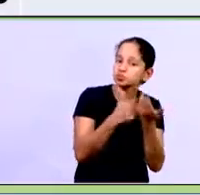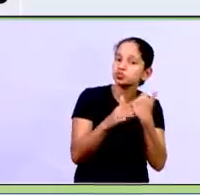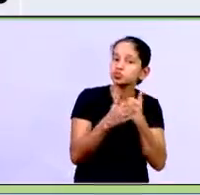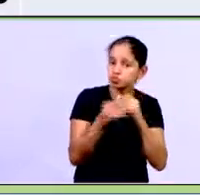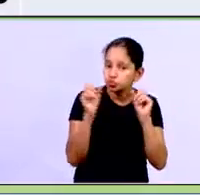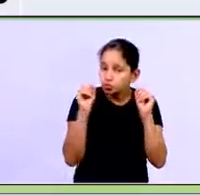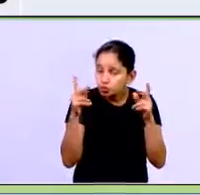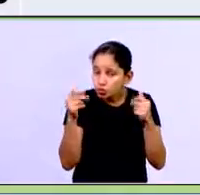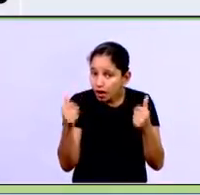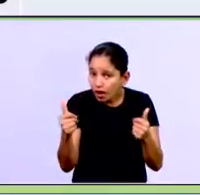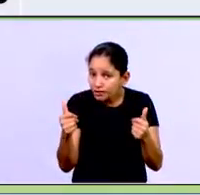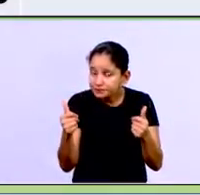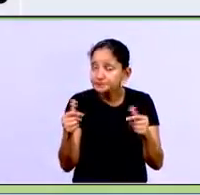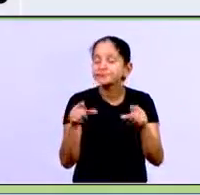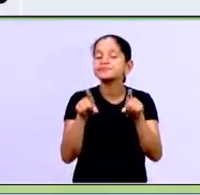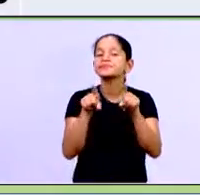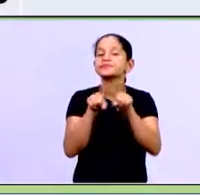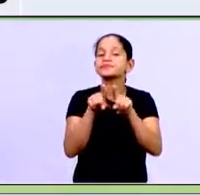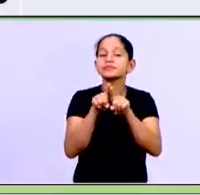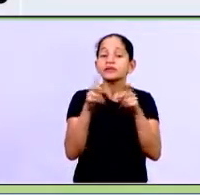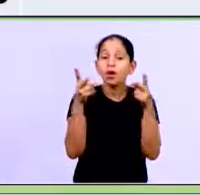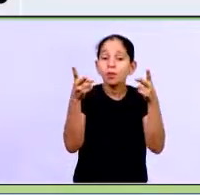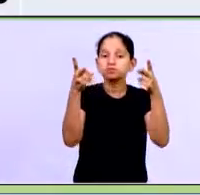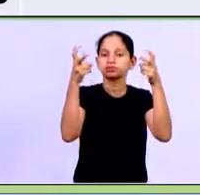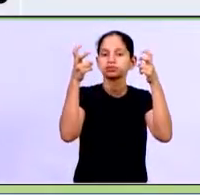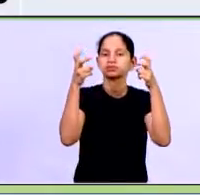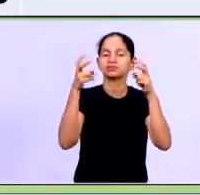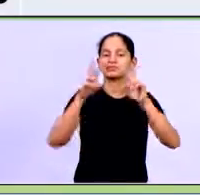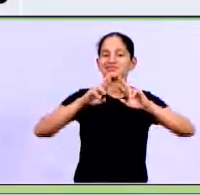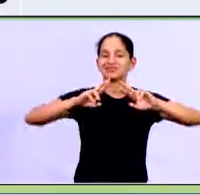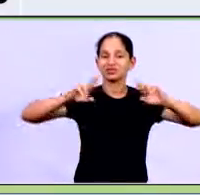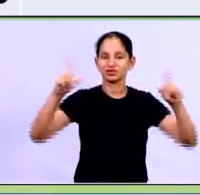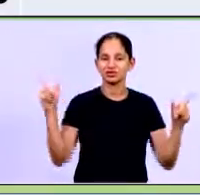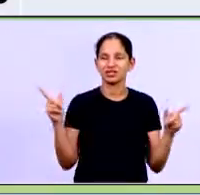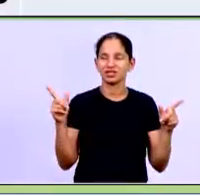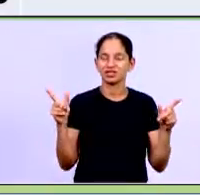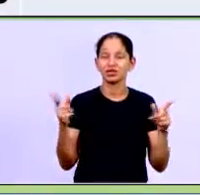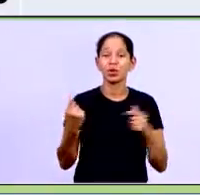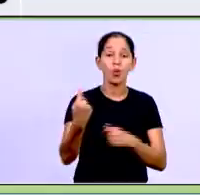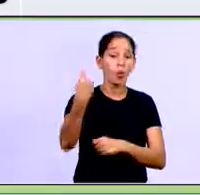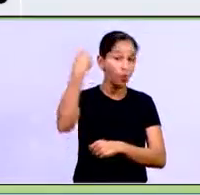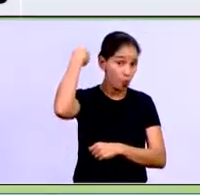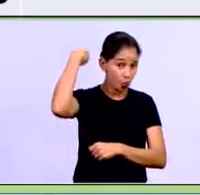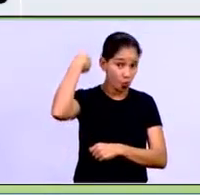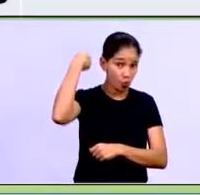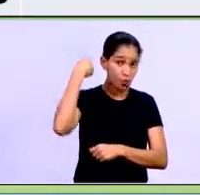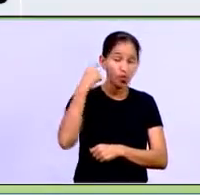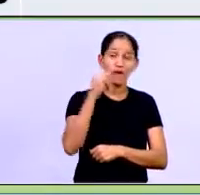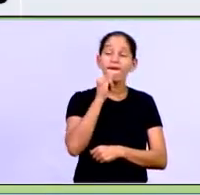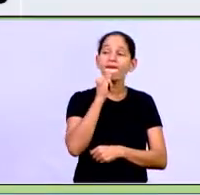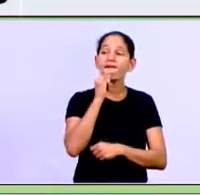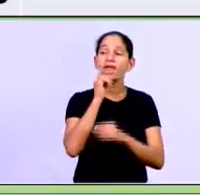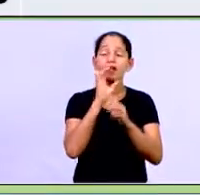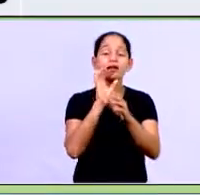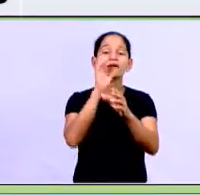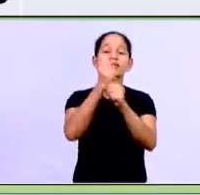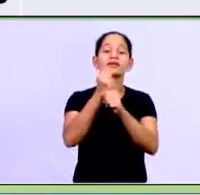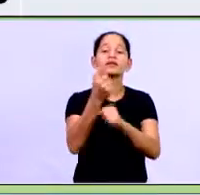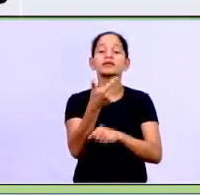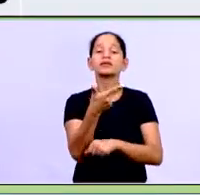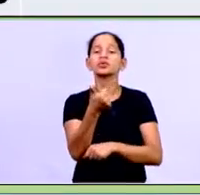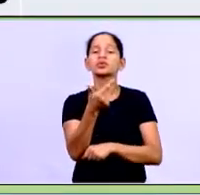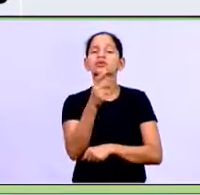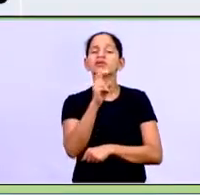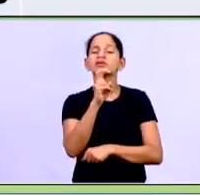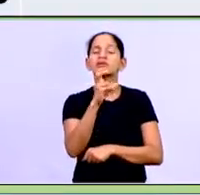3.154,71. E aqui já dá para os nossos alunos observar uma diferença, certo, Rafael? Lá no outro deu R$ 12.500. Nesse